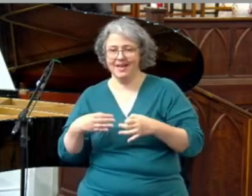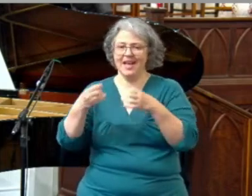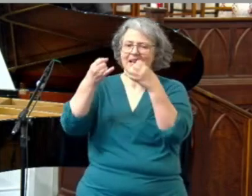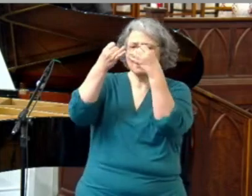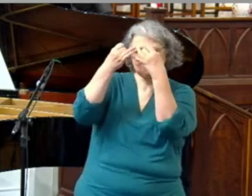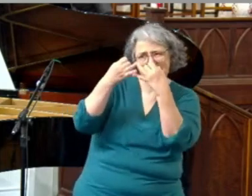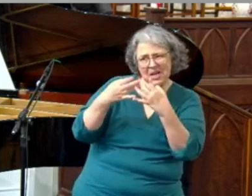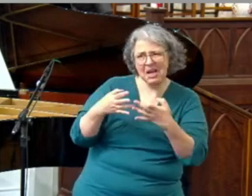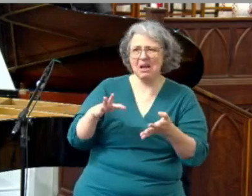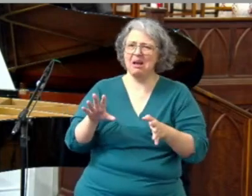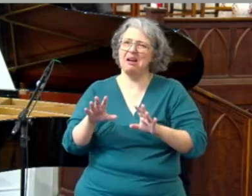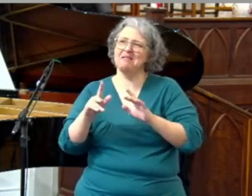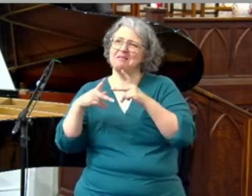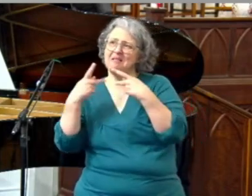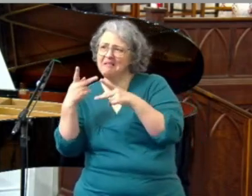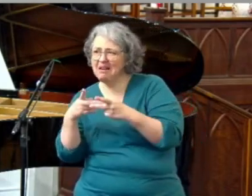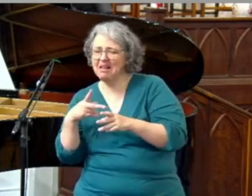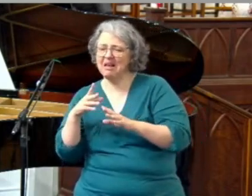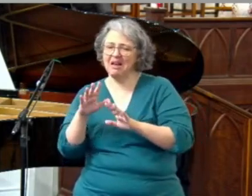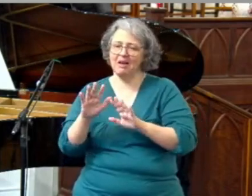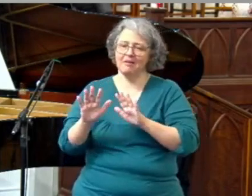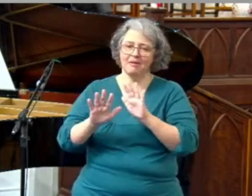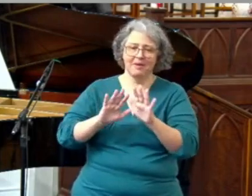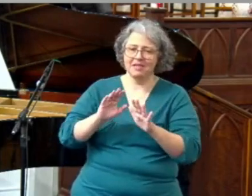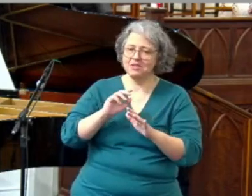os outros. Não é este o ensino do texto.